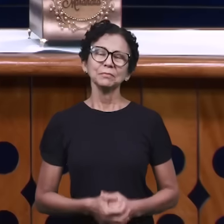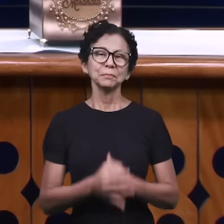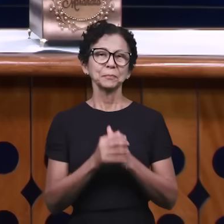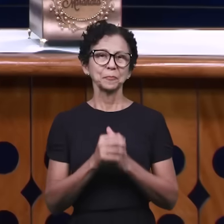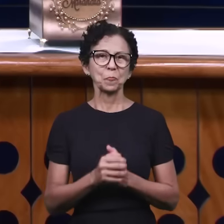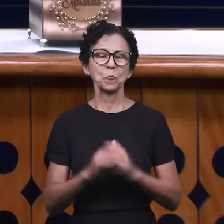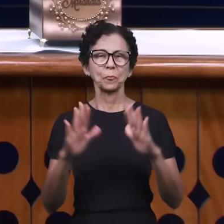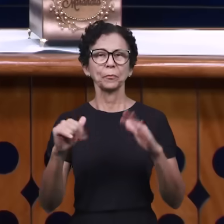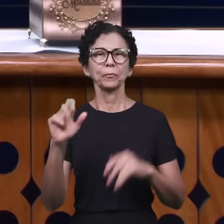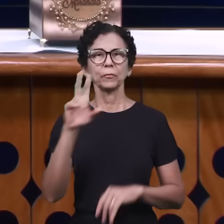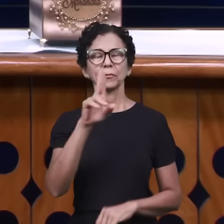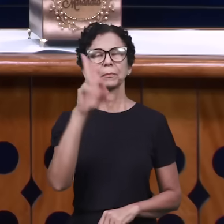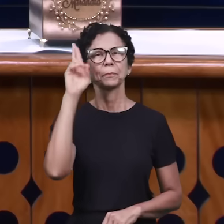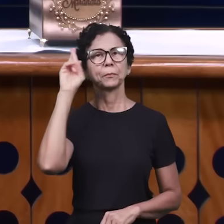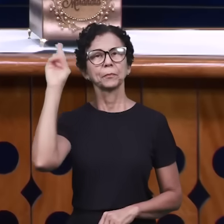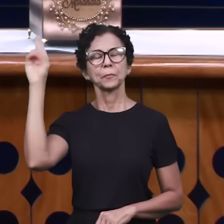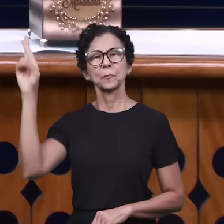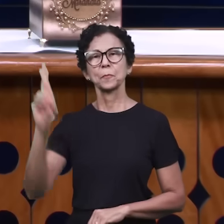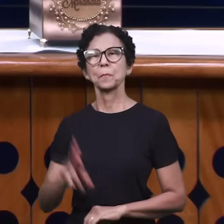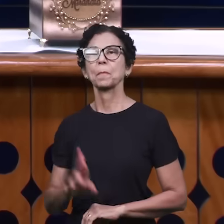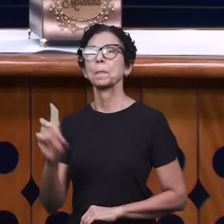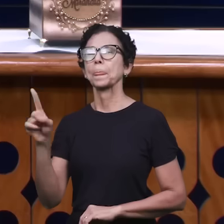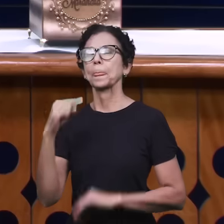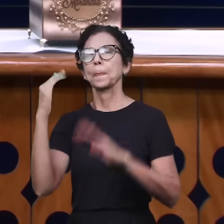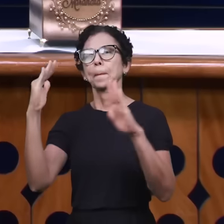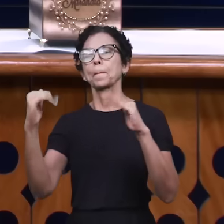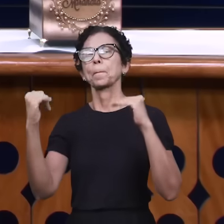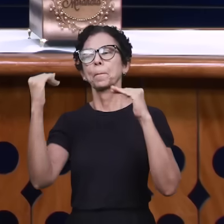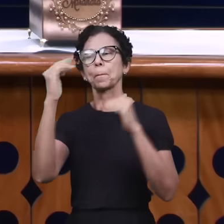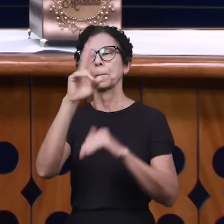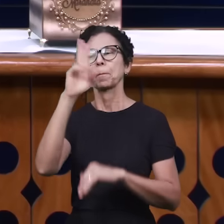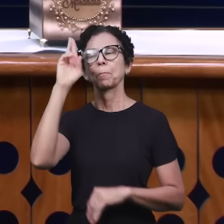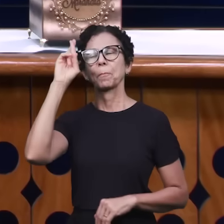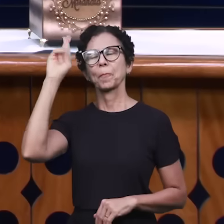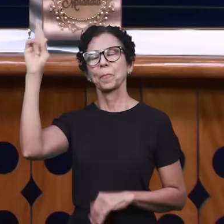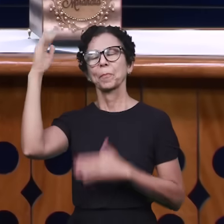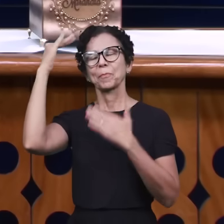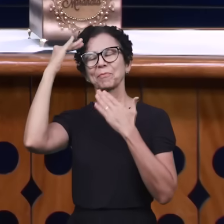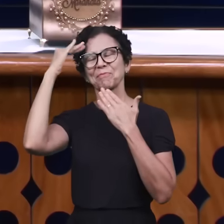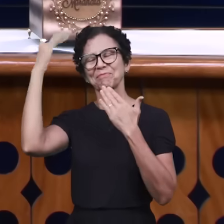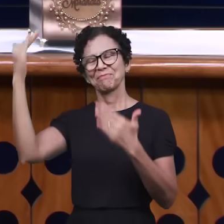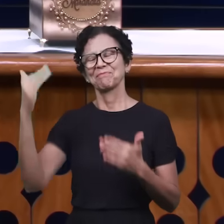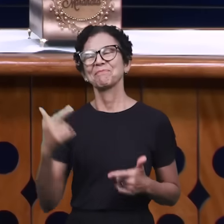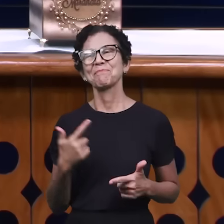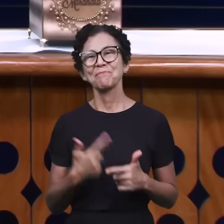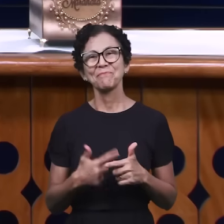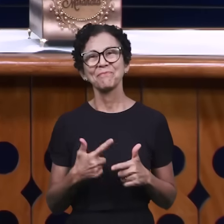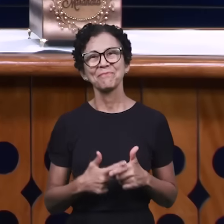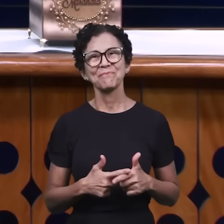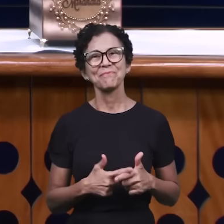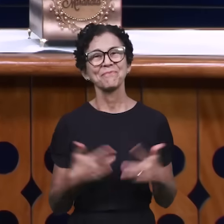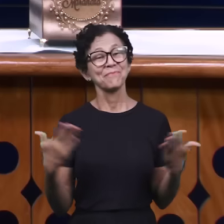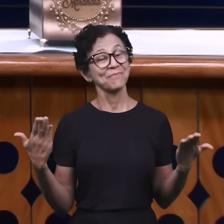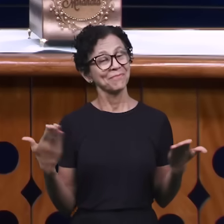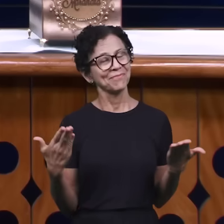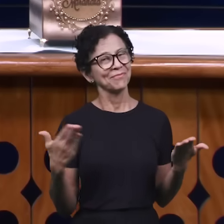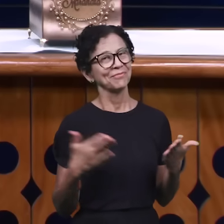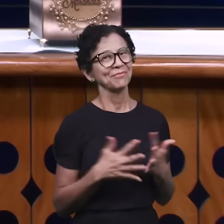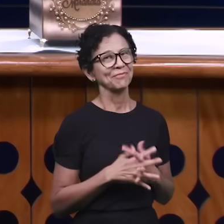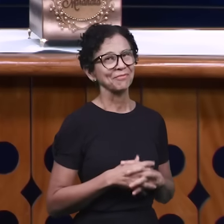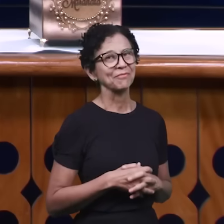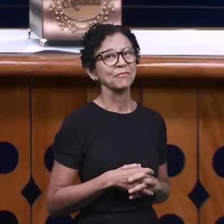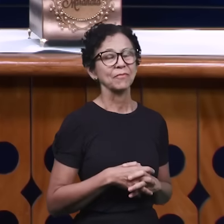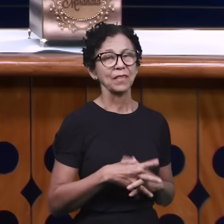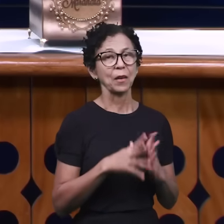Amém. Louvado seja o nome do Senhor. Nós louvamos ao nosso Deus e bendizemos ao Senhor porque podemos hoje aprender um pouco mais